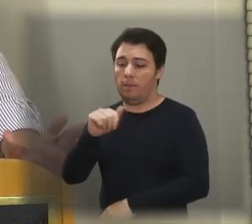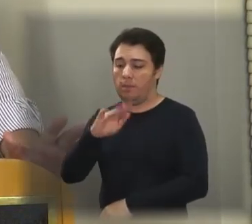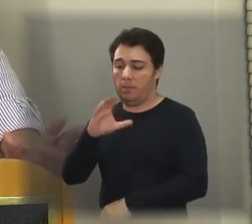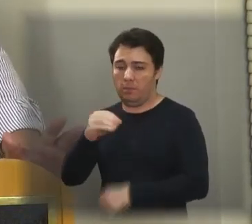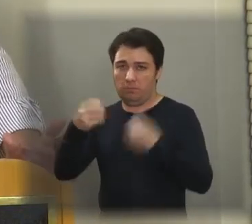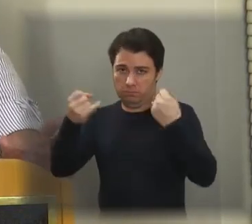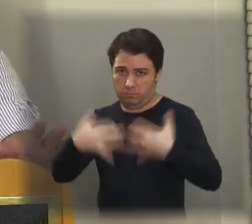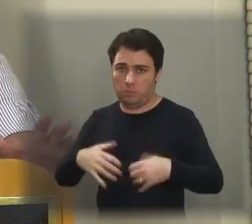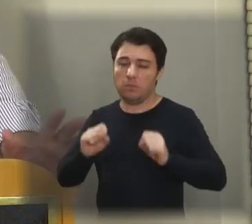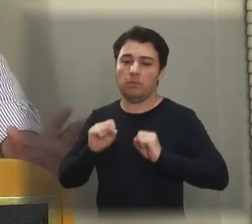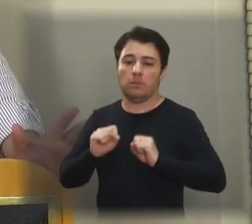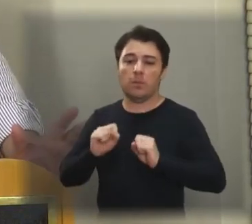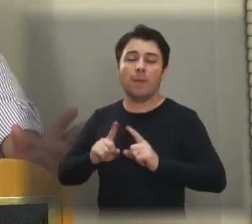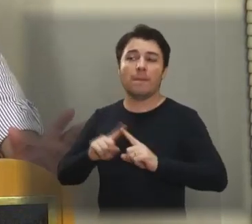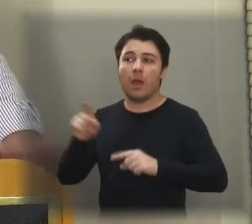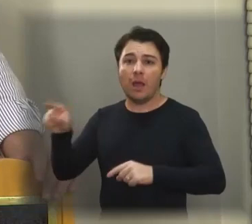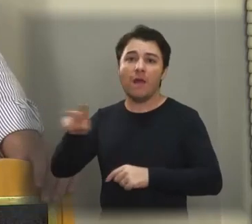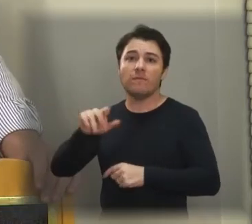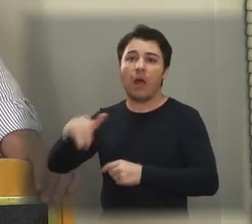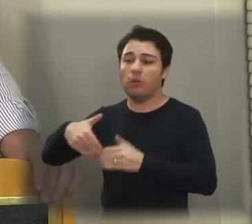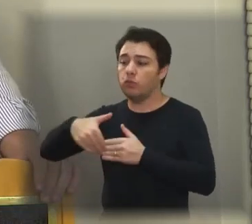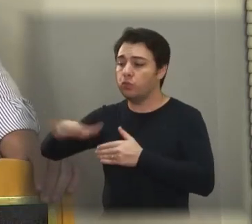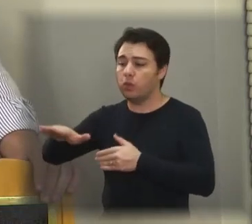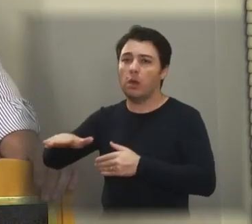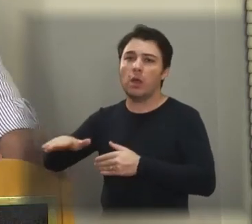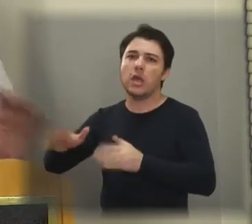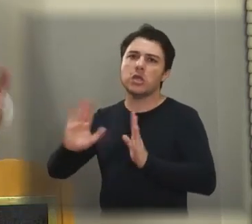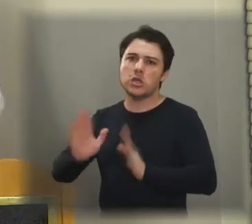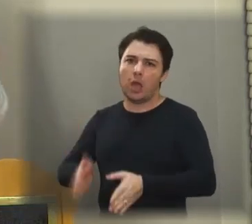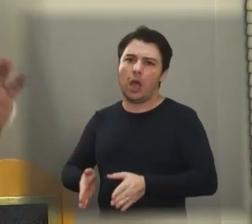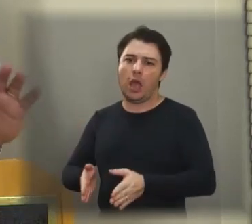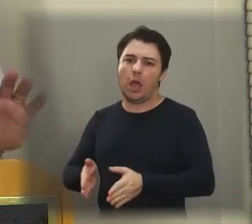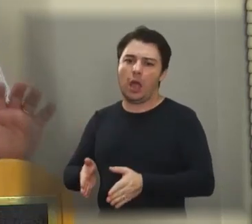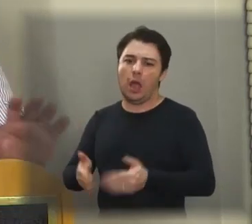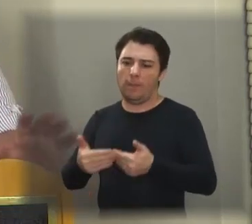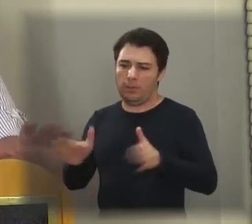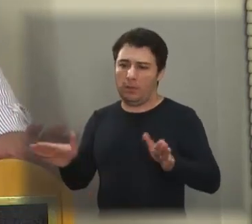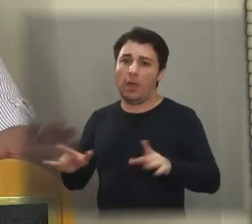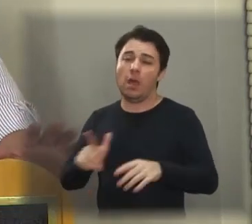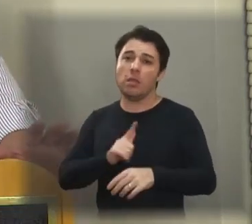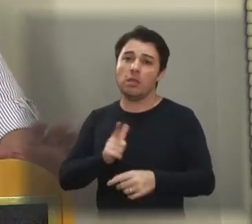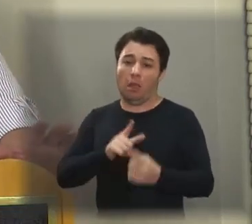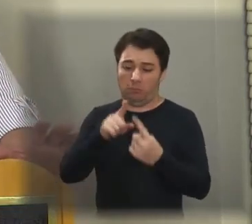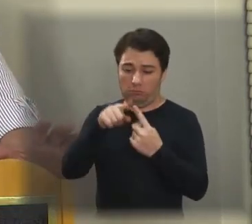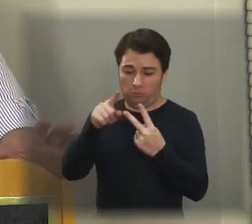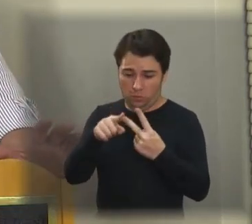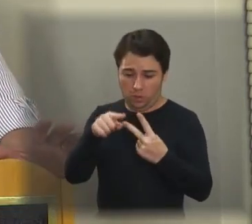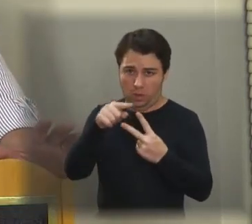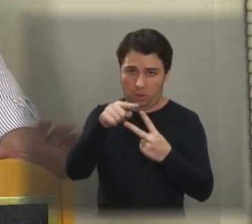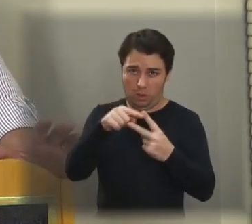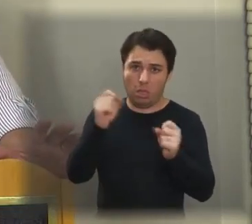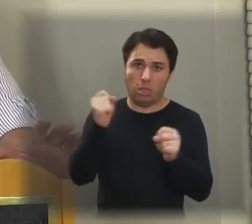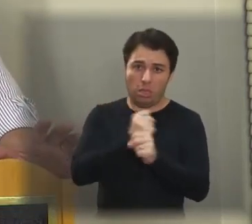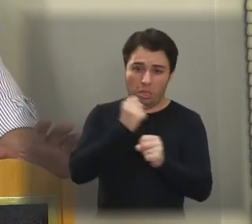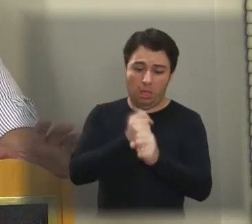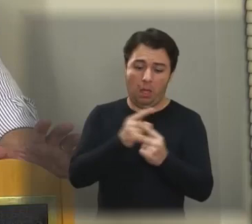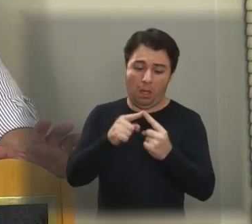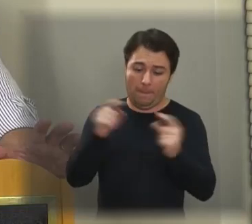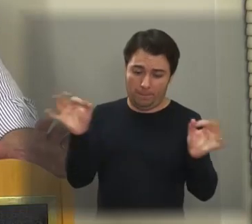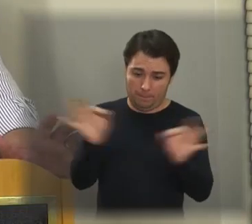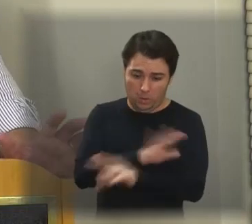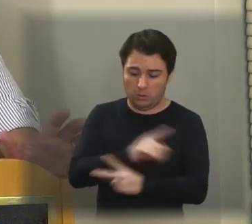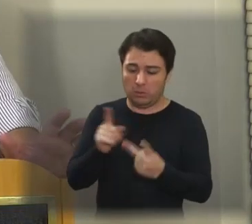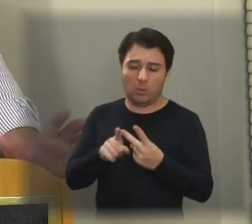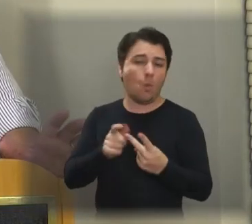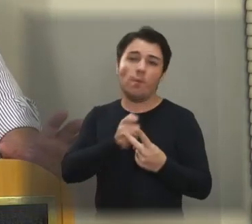melhor mas as obras da distribuição estamos terminando agora então inauguramos Associação que são 2:30 com a gente vai fazer uma obra